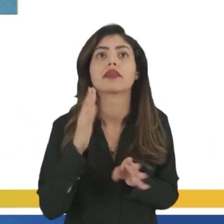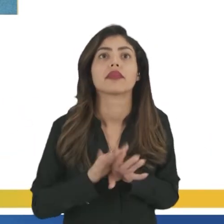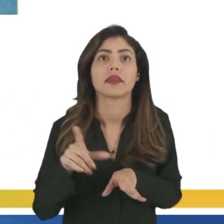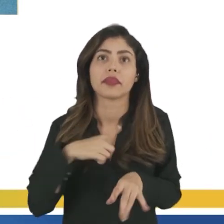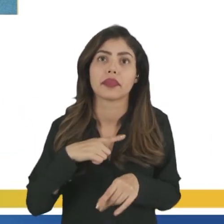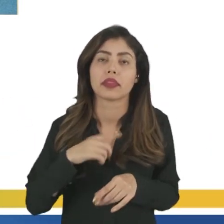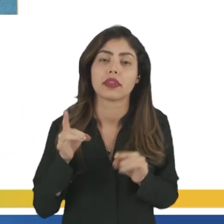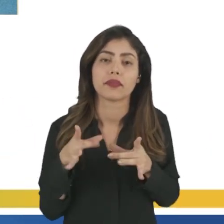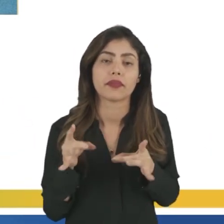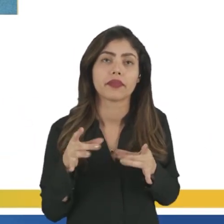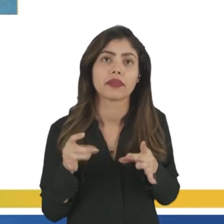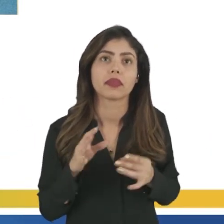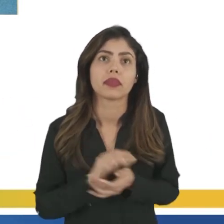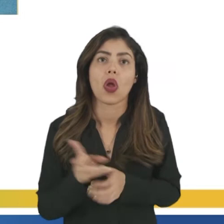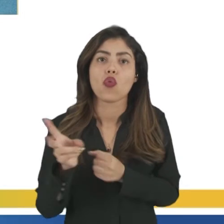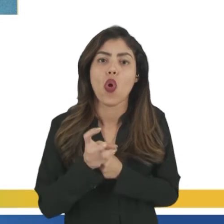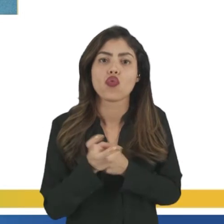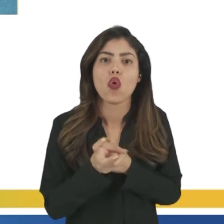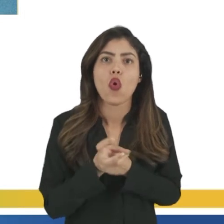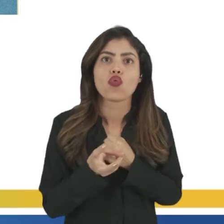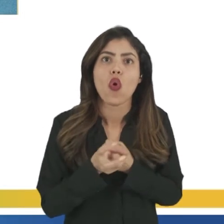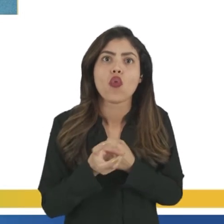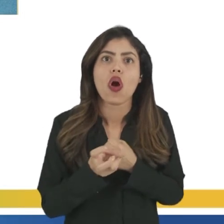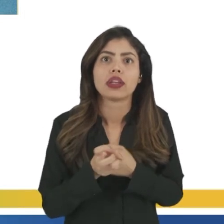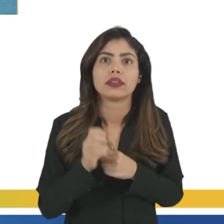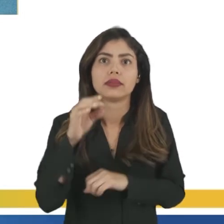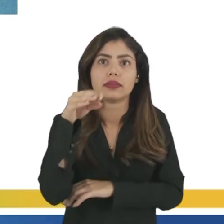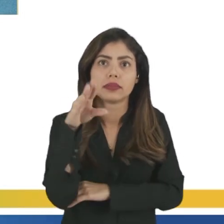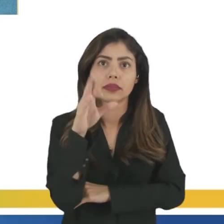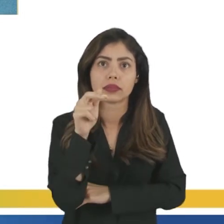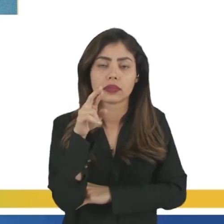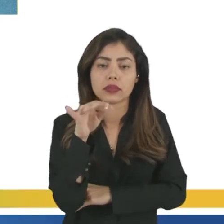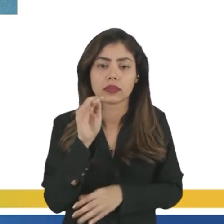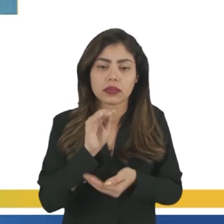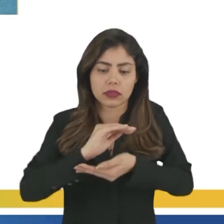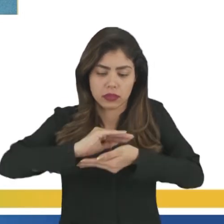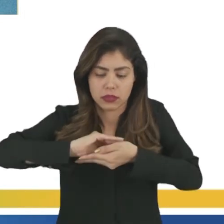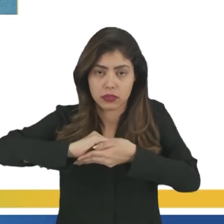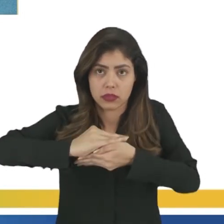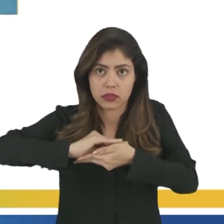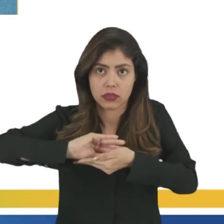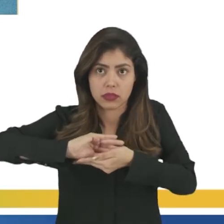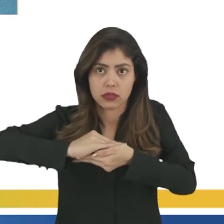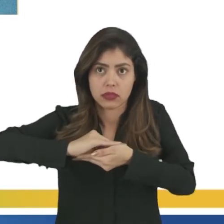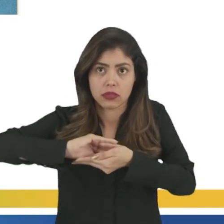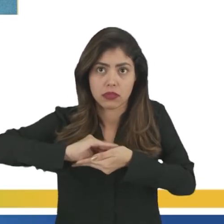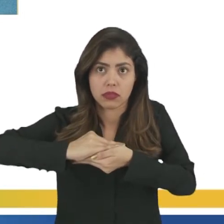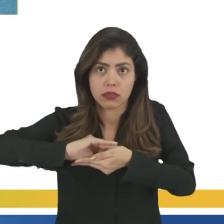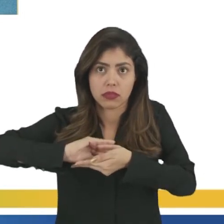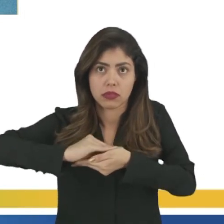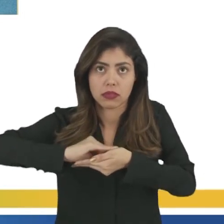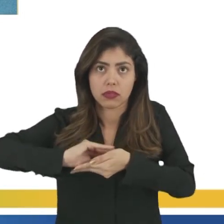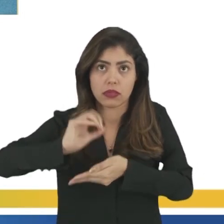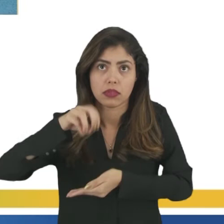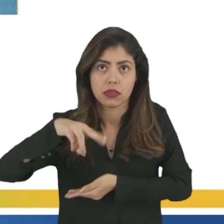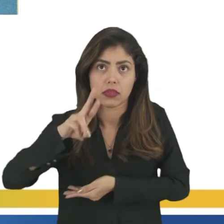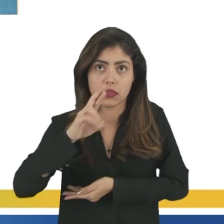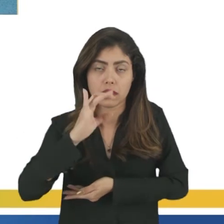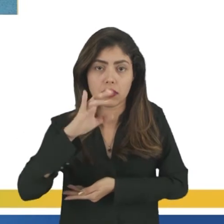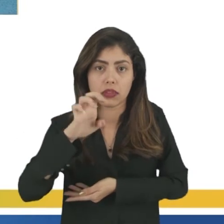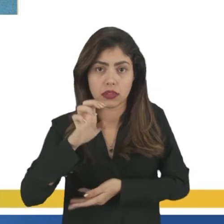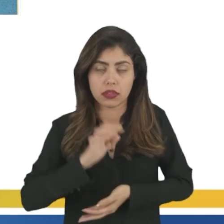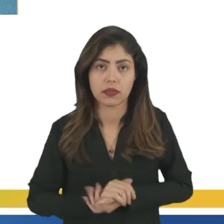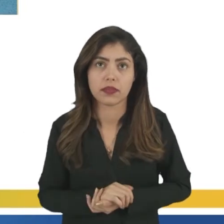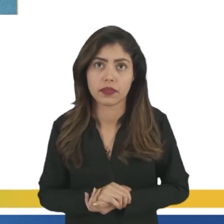desse povo era extraído da glândula de um molúsculo marinho chamado de murici,